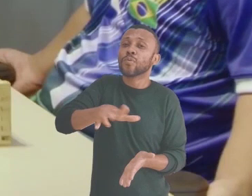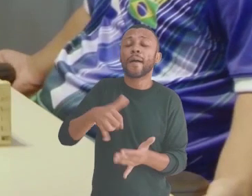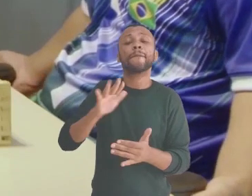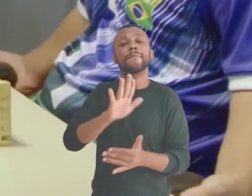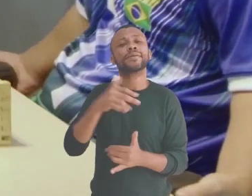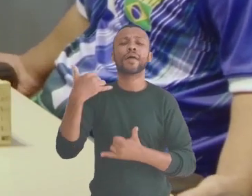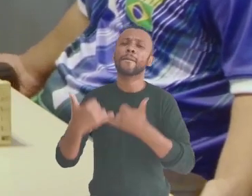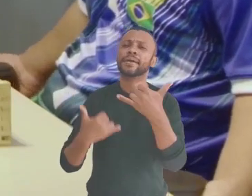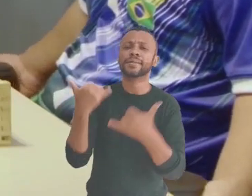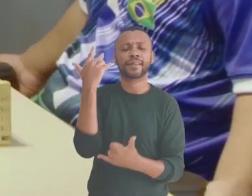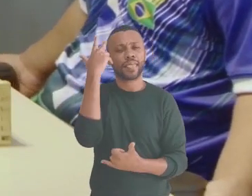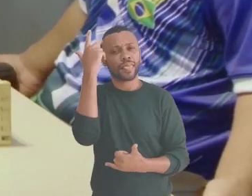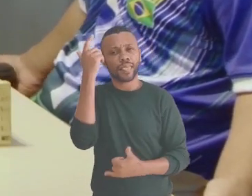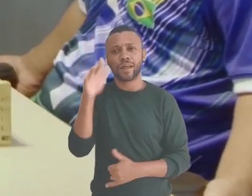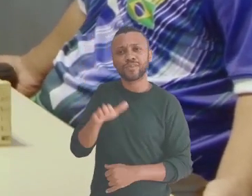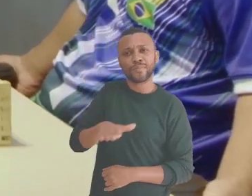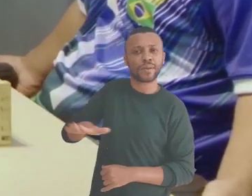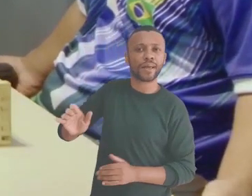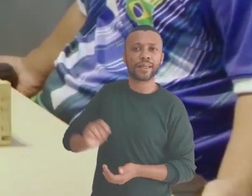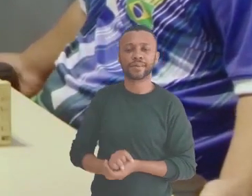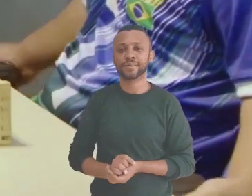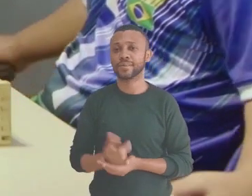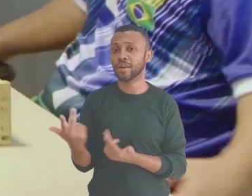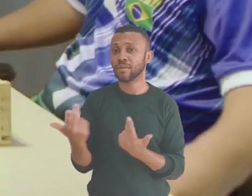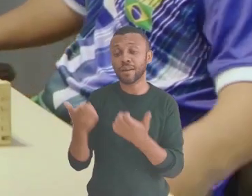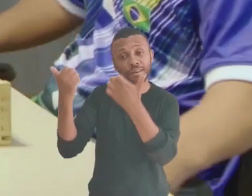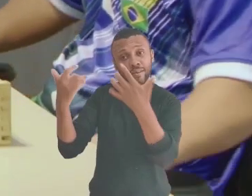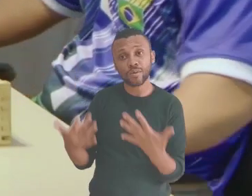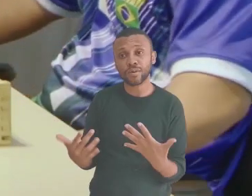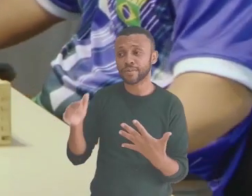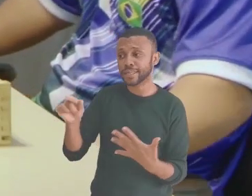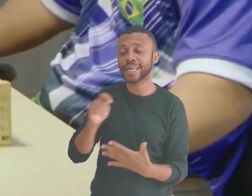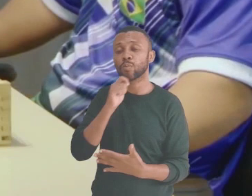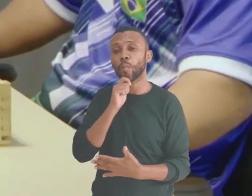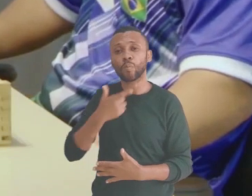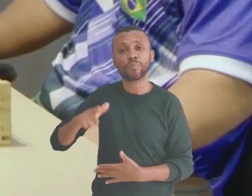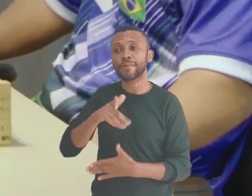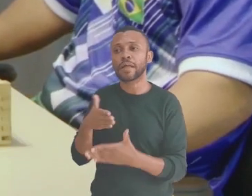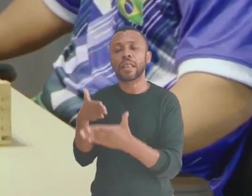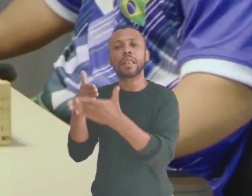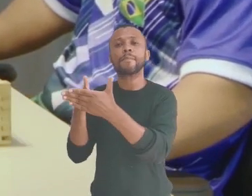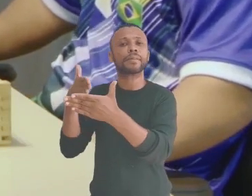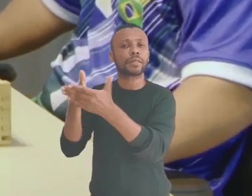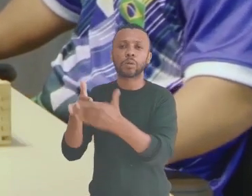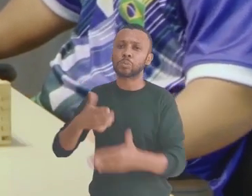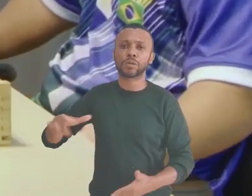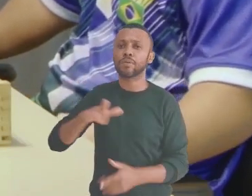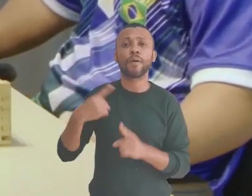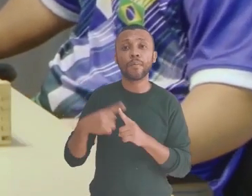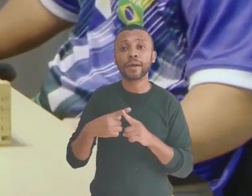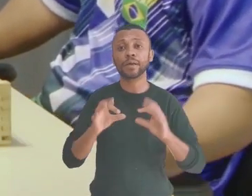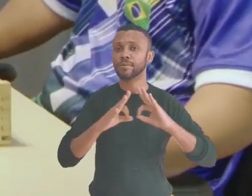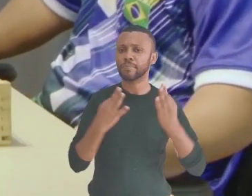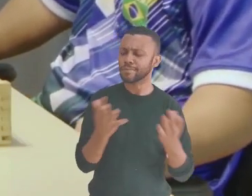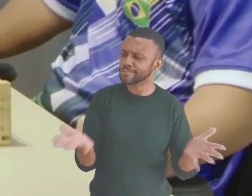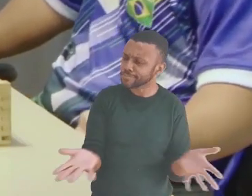Né? E veja, como ela estava falando, como você falou, você não teve limitação, né? Teus pais te empurraram para